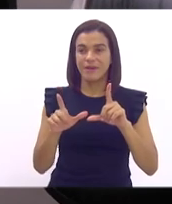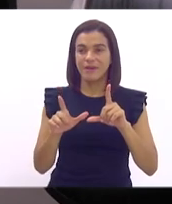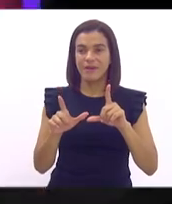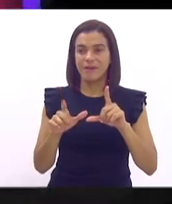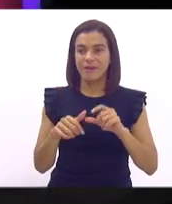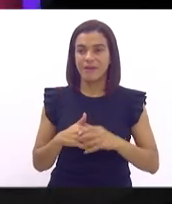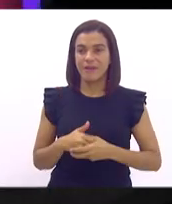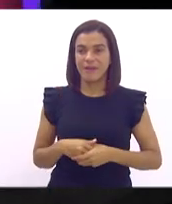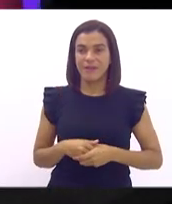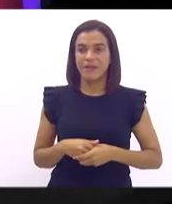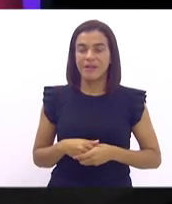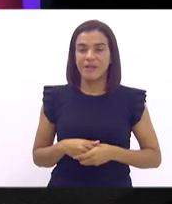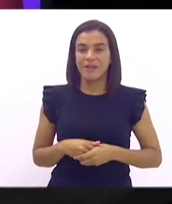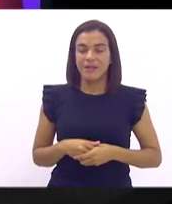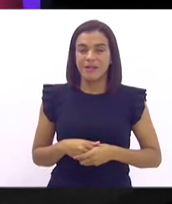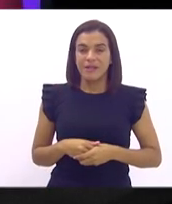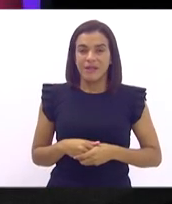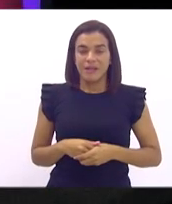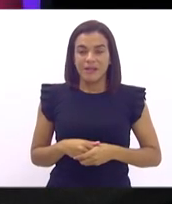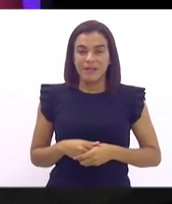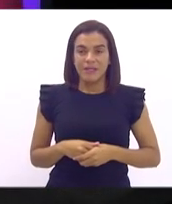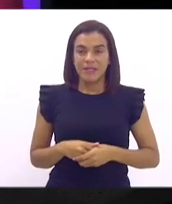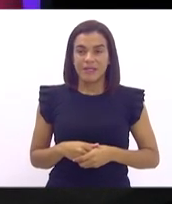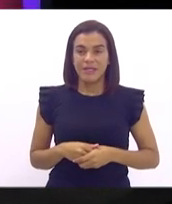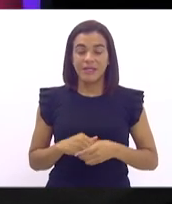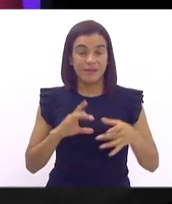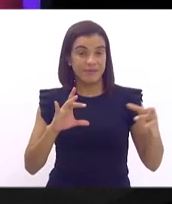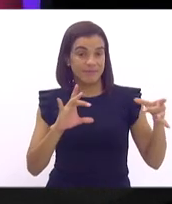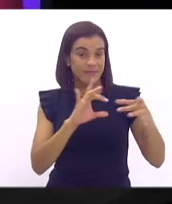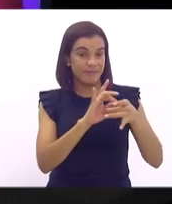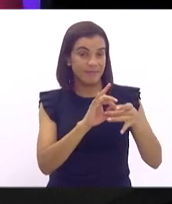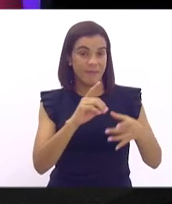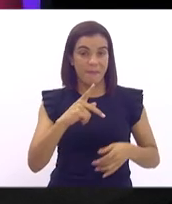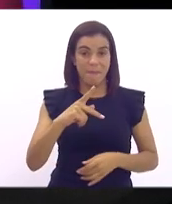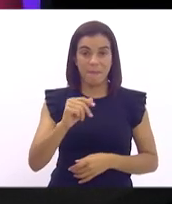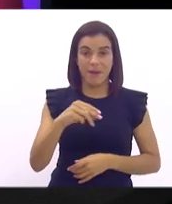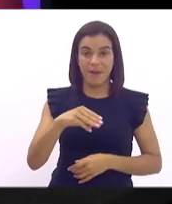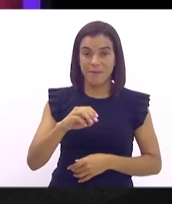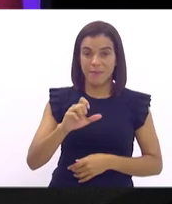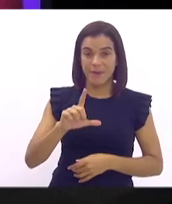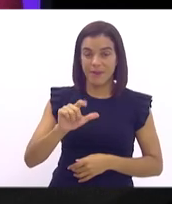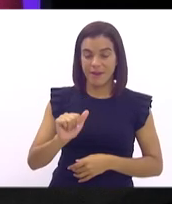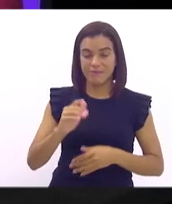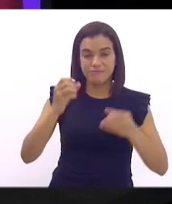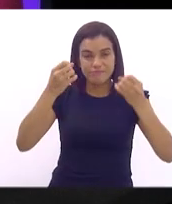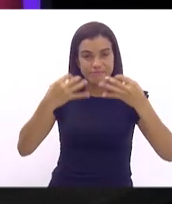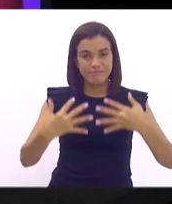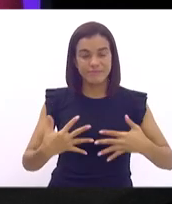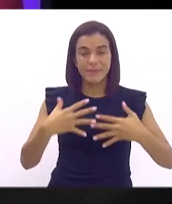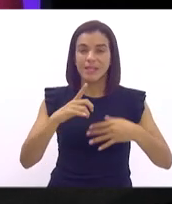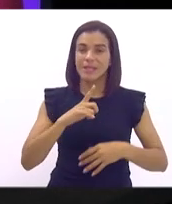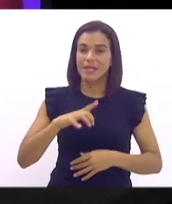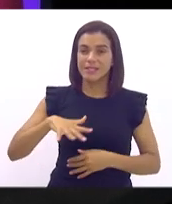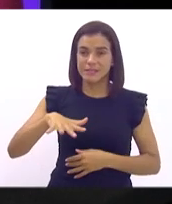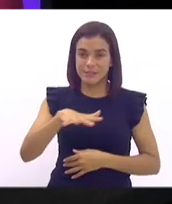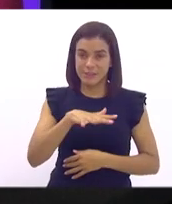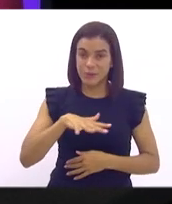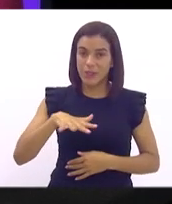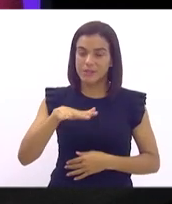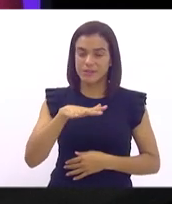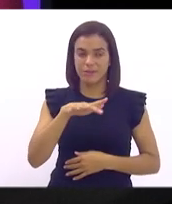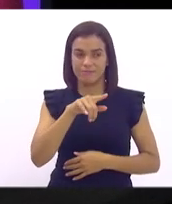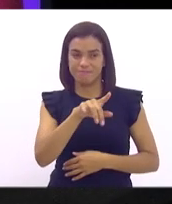É, o que a Pâmela já comentou, nós temos situações bem